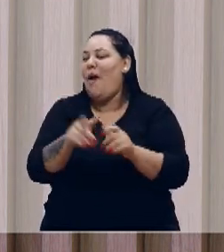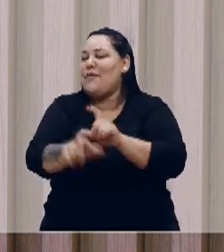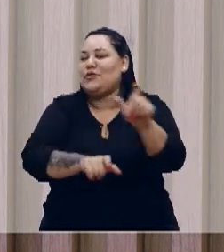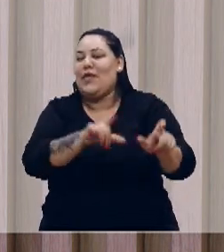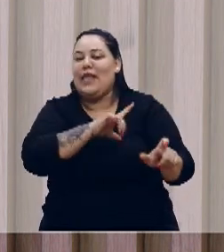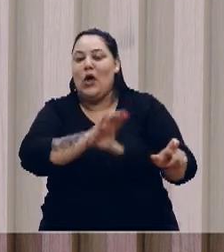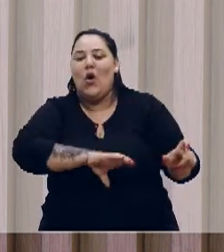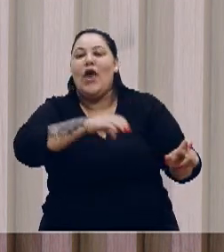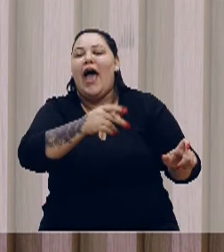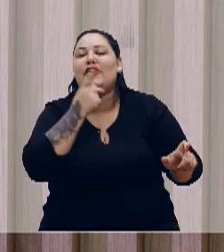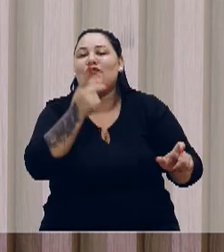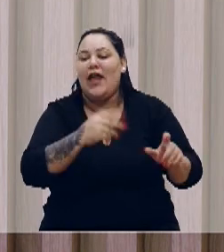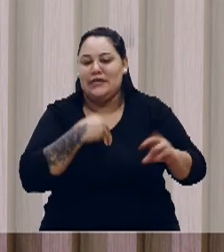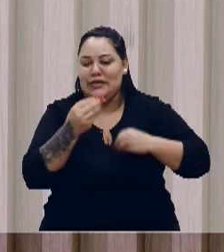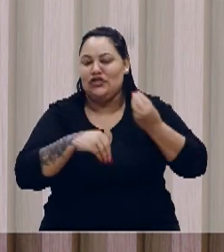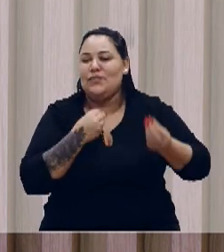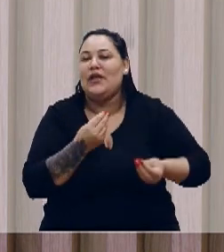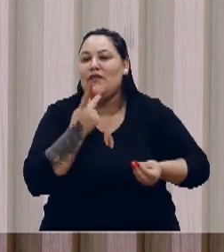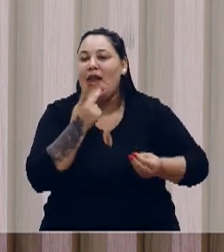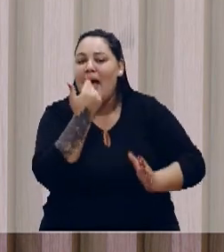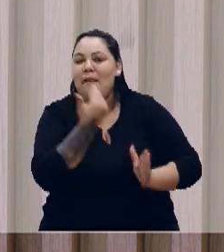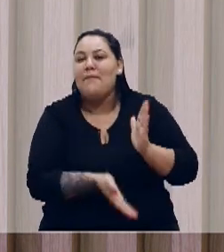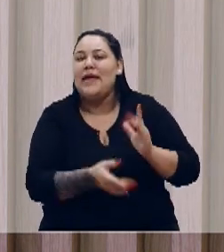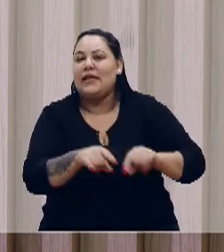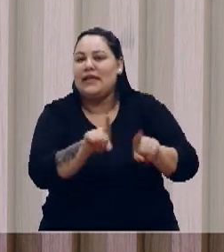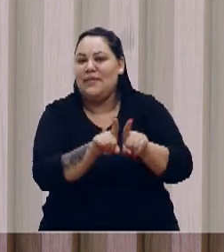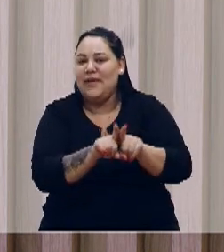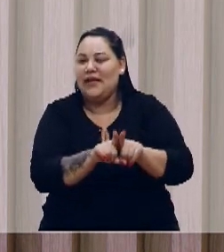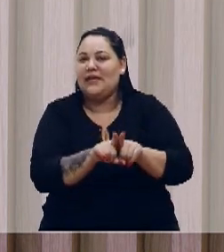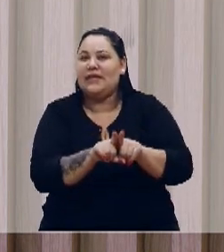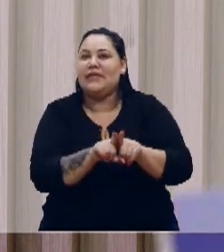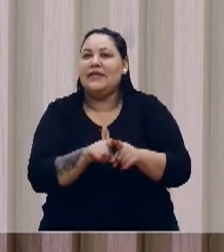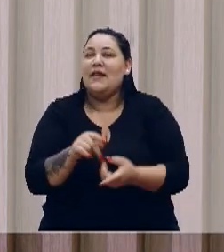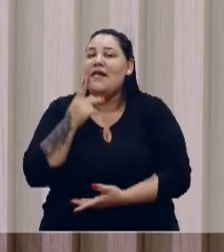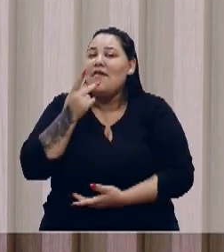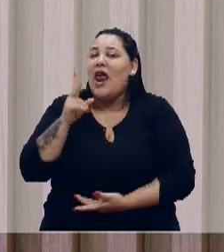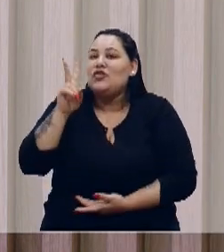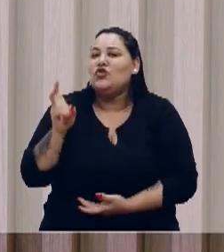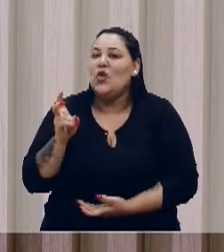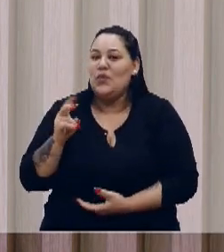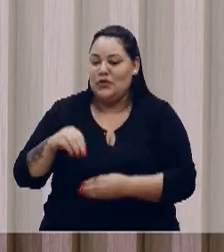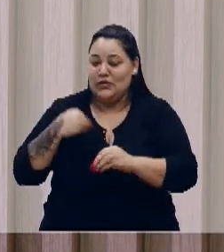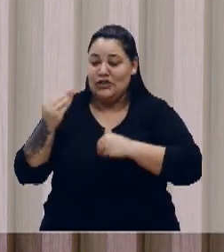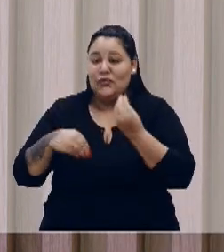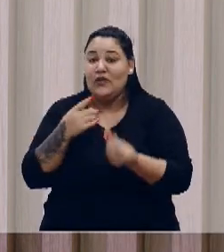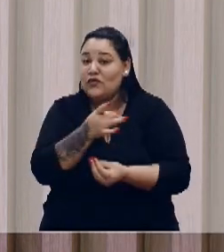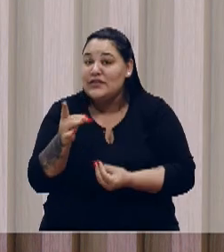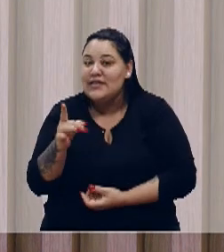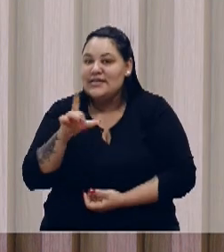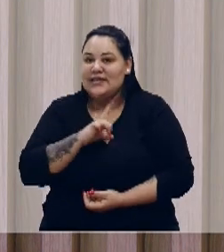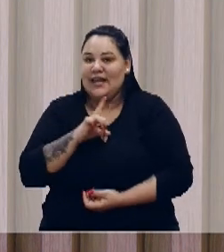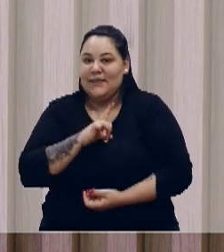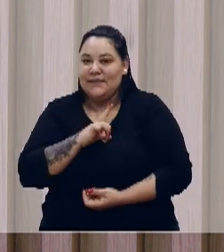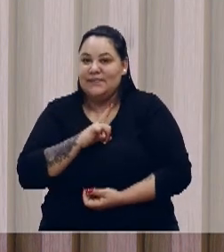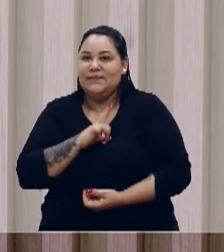vocês, expor as perdas de vocês, expor os sentimentos que vocês tiveram, né? Por que vocês acham que é tão